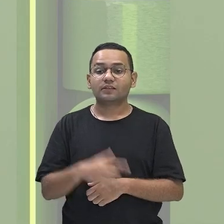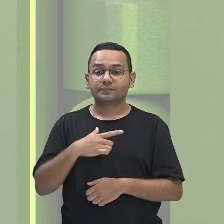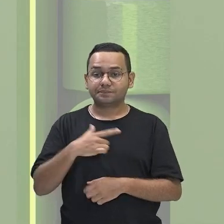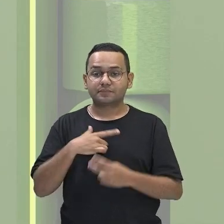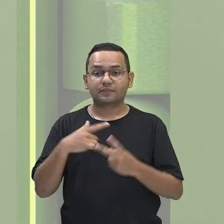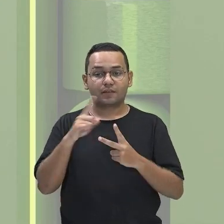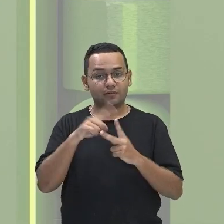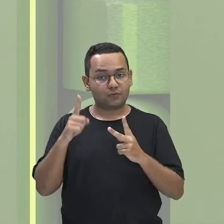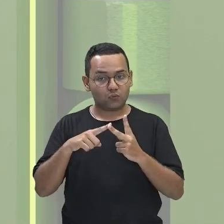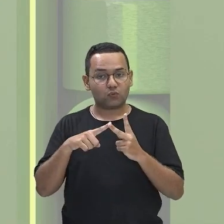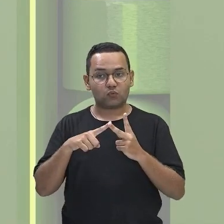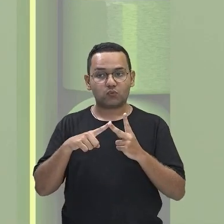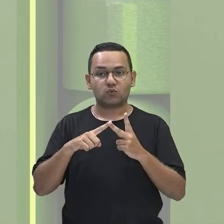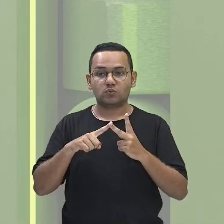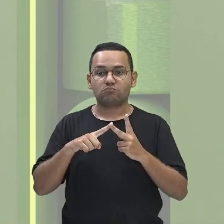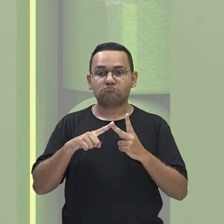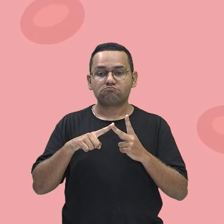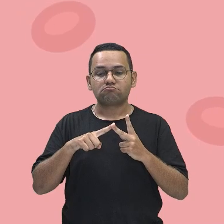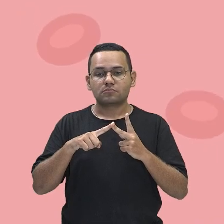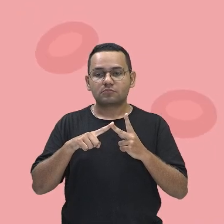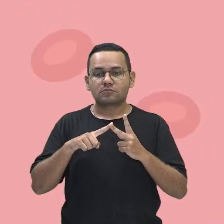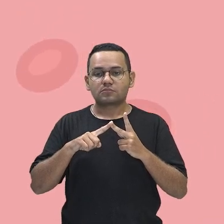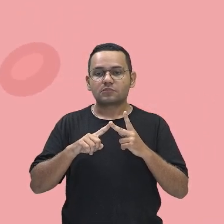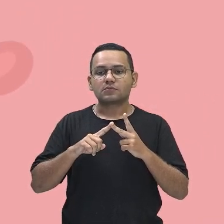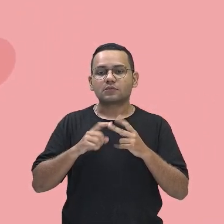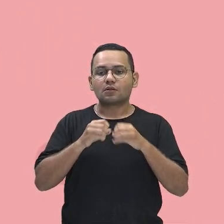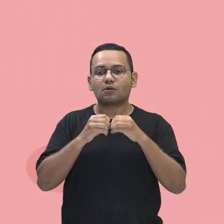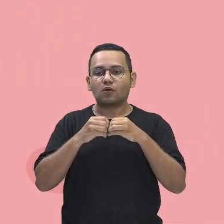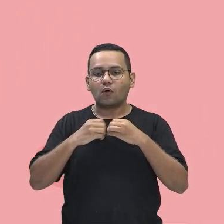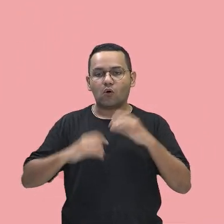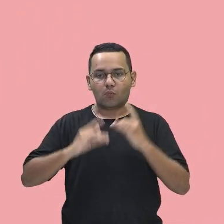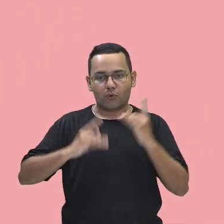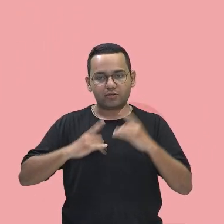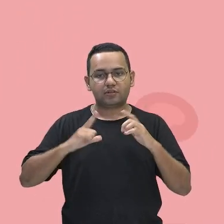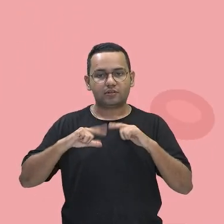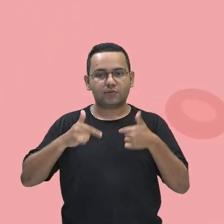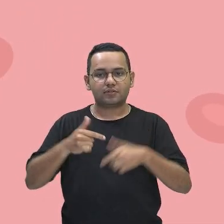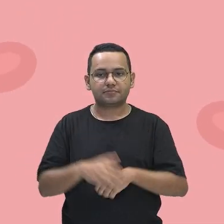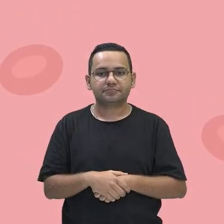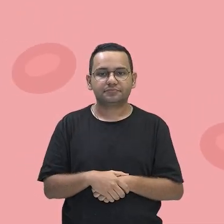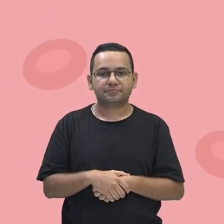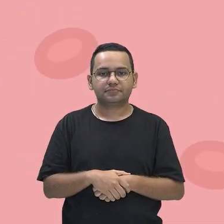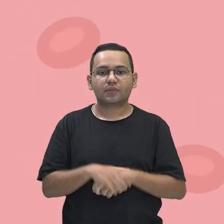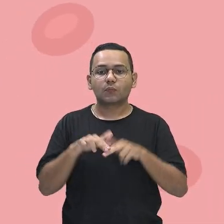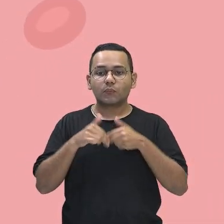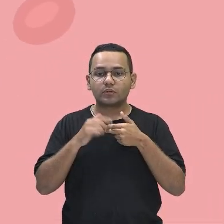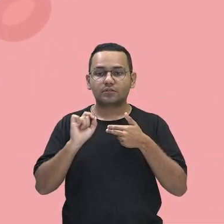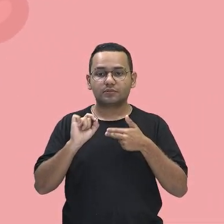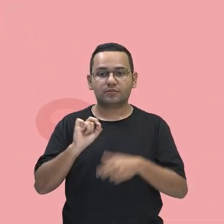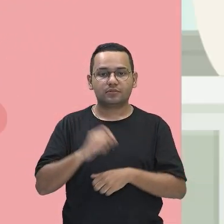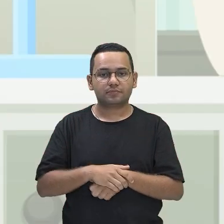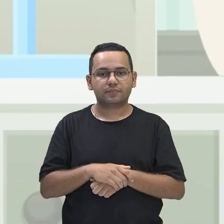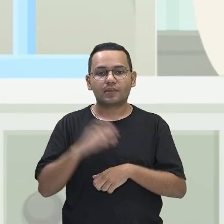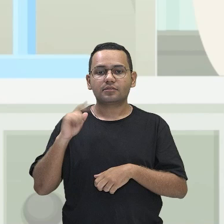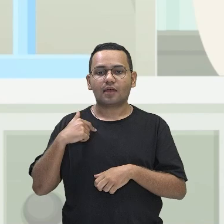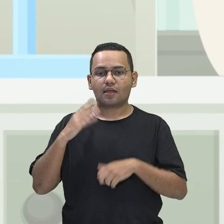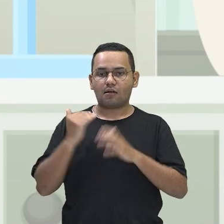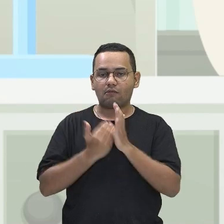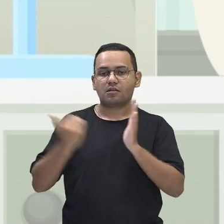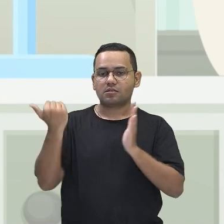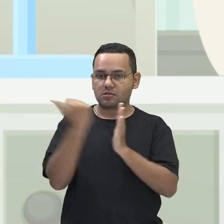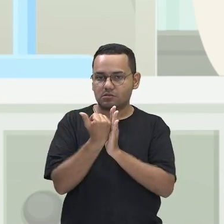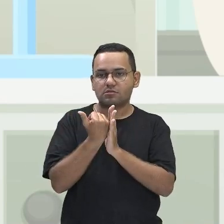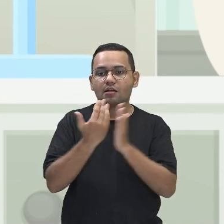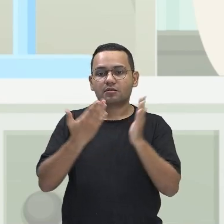muito importantes no nosso corpo. Vamos lá então, vamos ao vídeo. É uma situação que tem alta taxa de glicose no